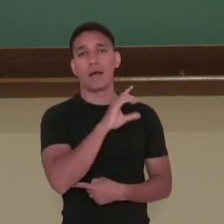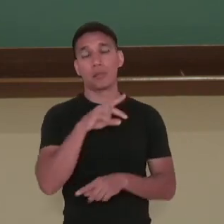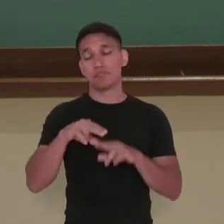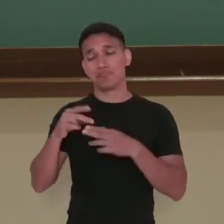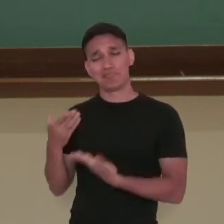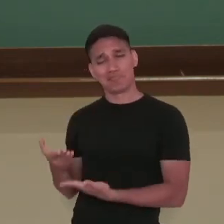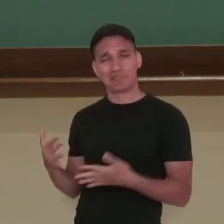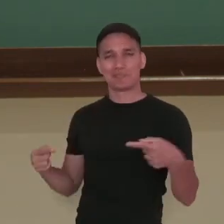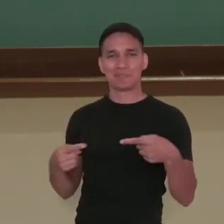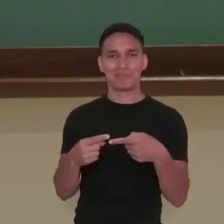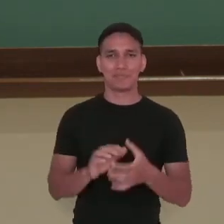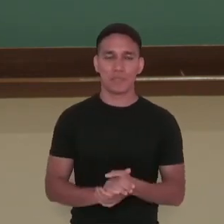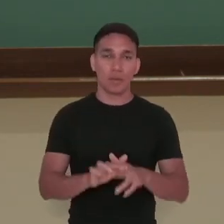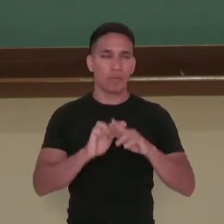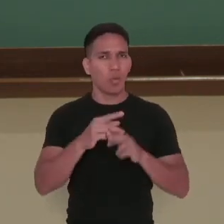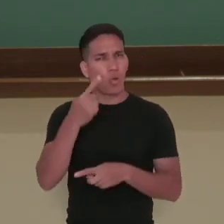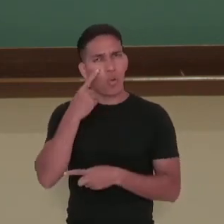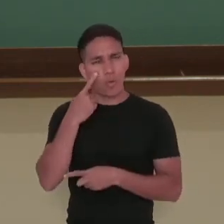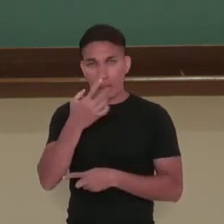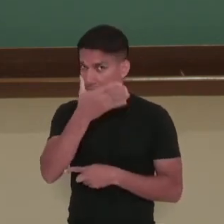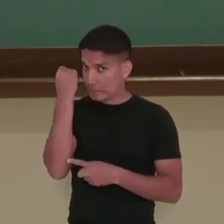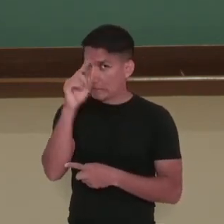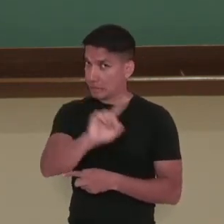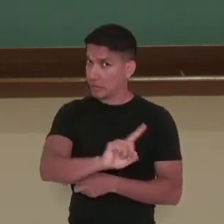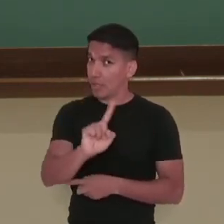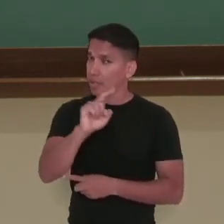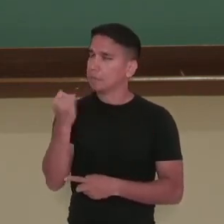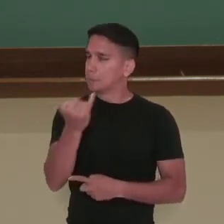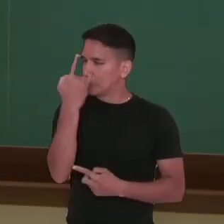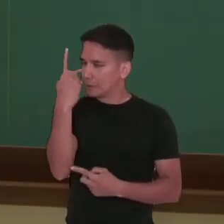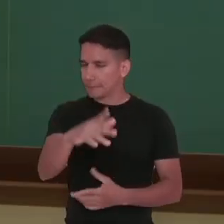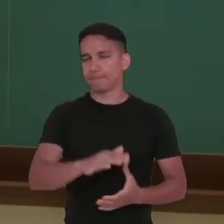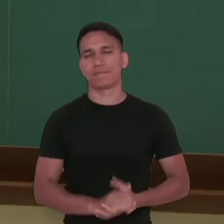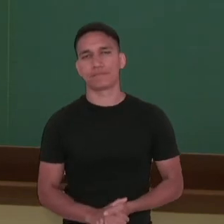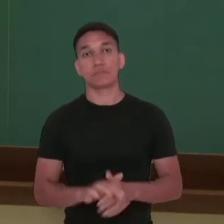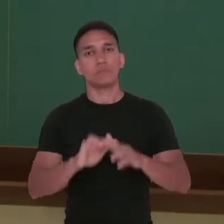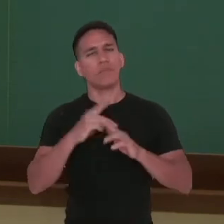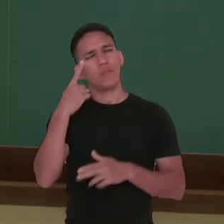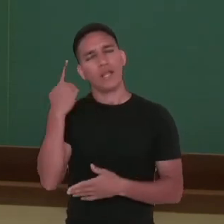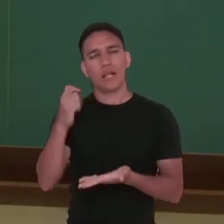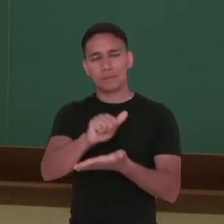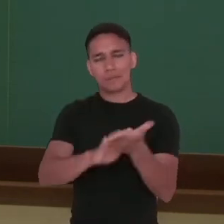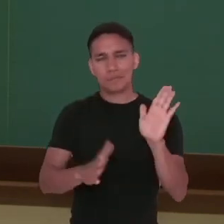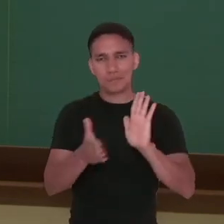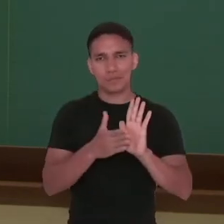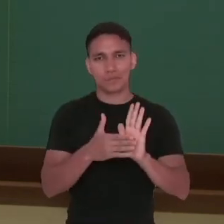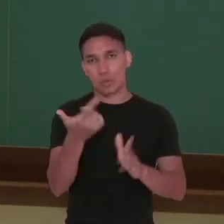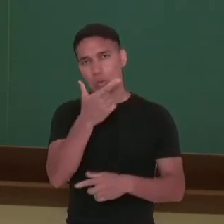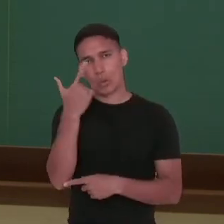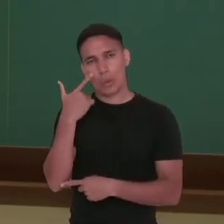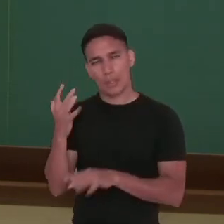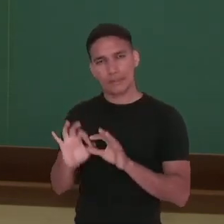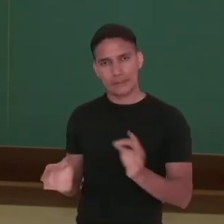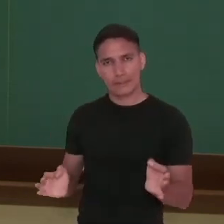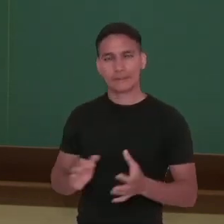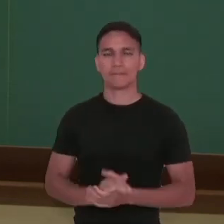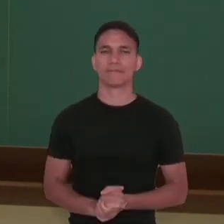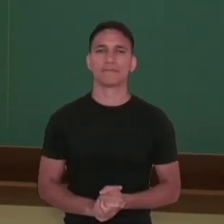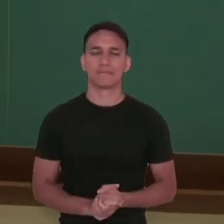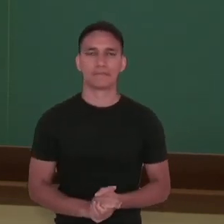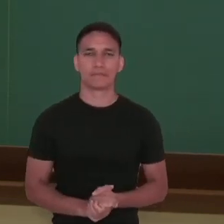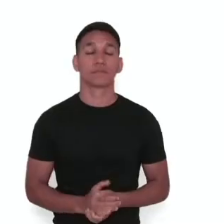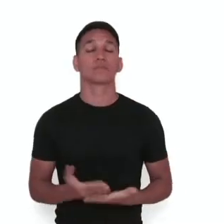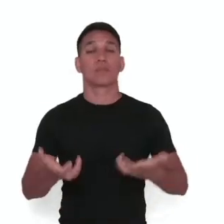calor. Pessoal, então assim, não esqueça, isso é bem importante para você. Pessoal, então vamos fazer uma atividade bem simples? Ele